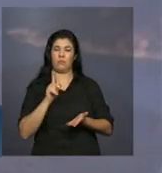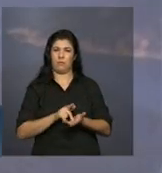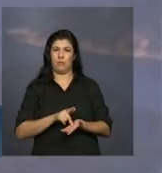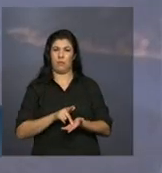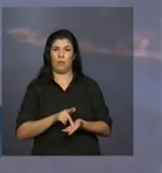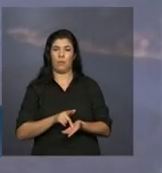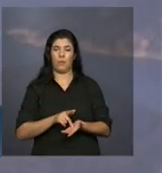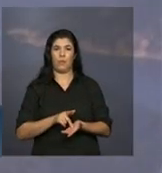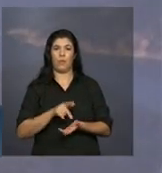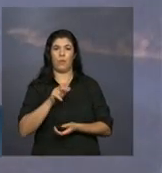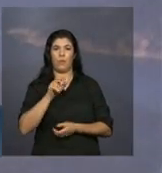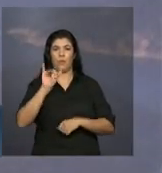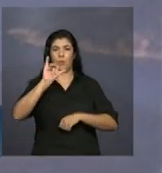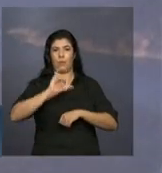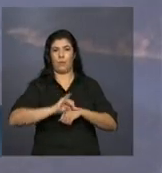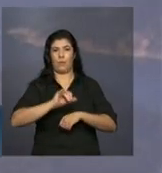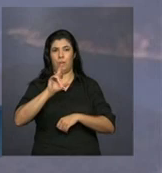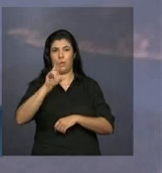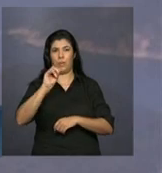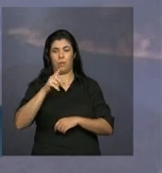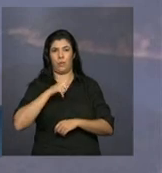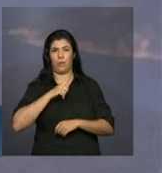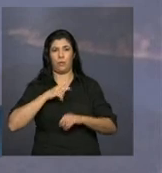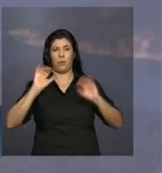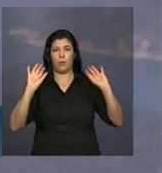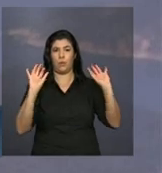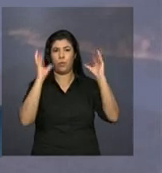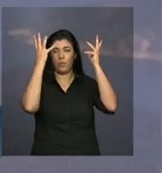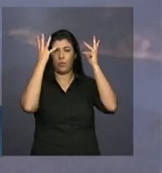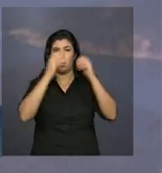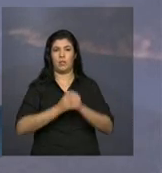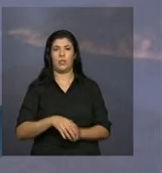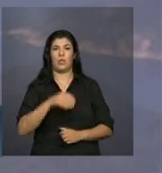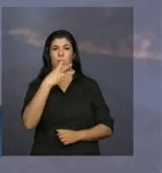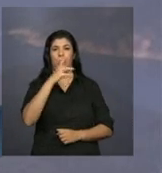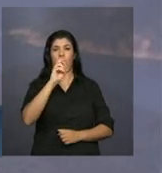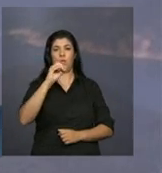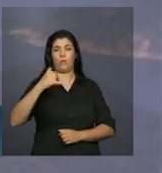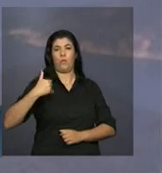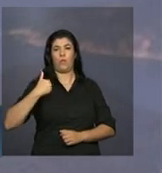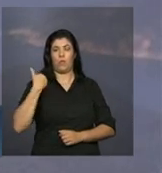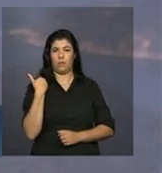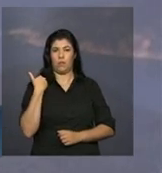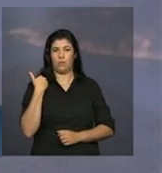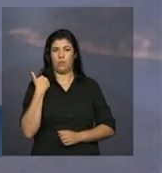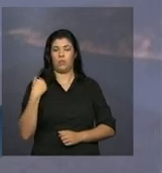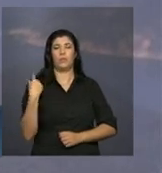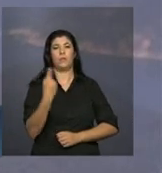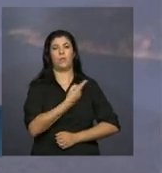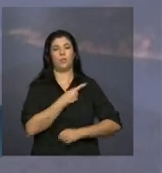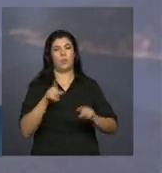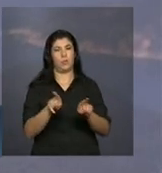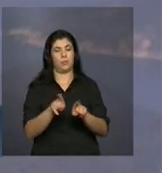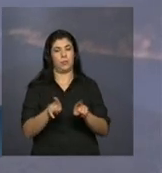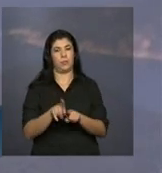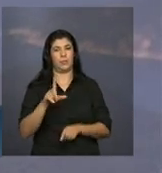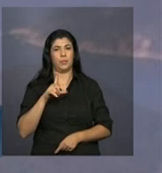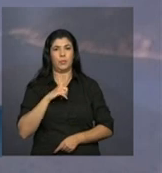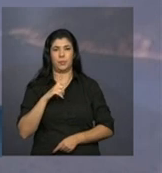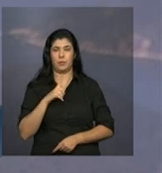Rio comemora seus 450 anos e nós temos também